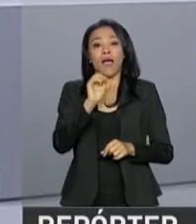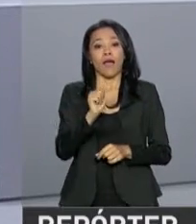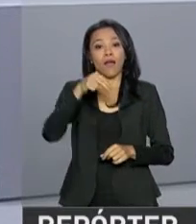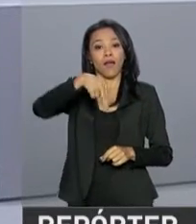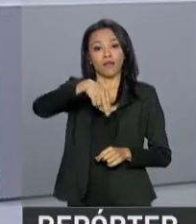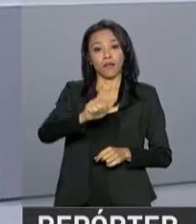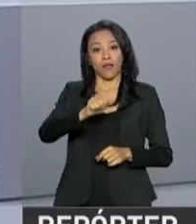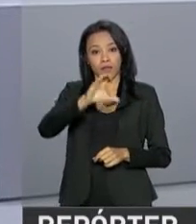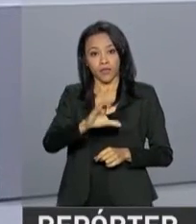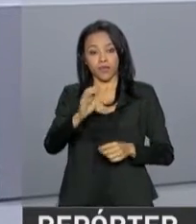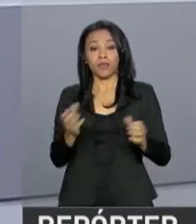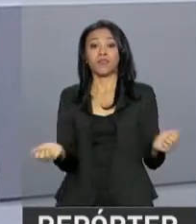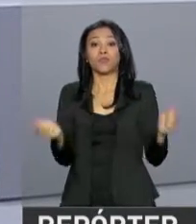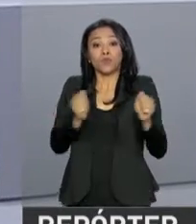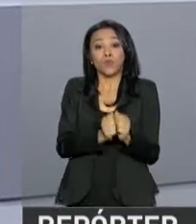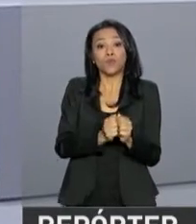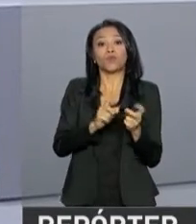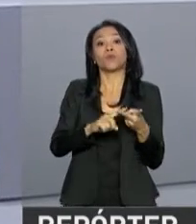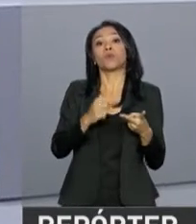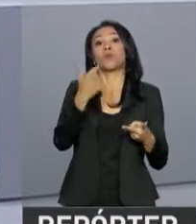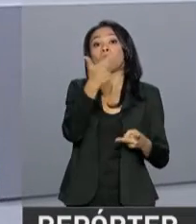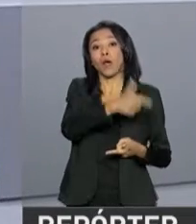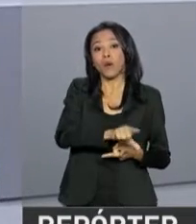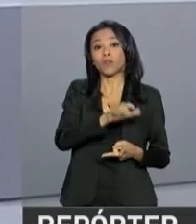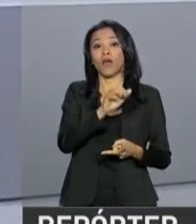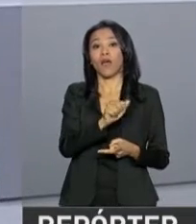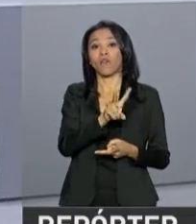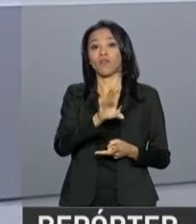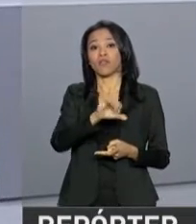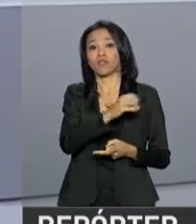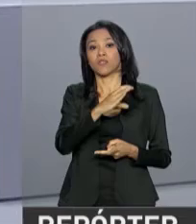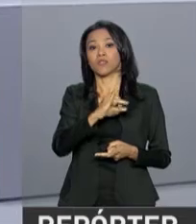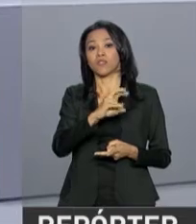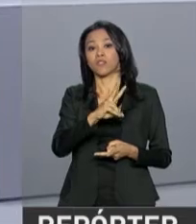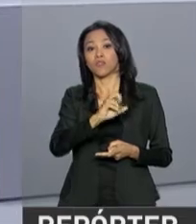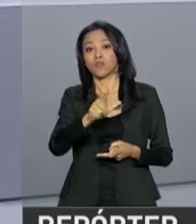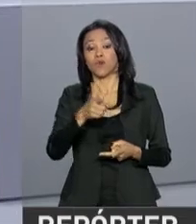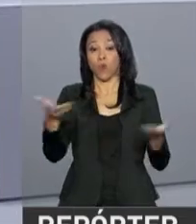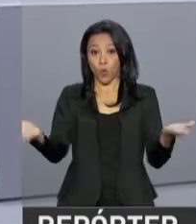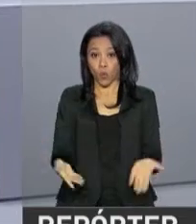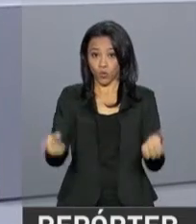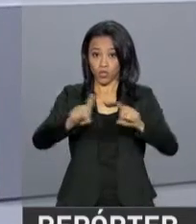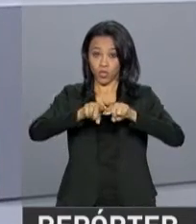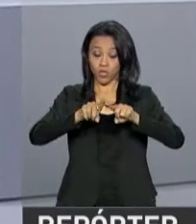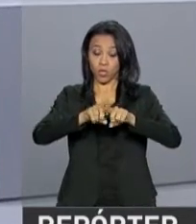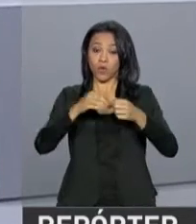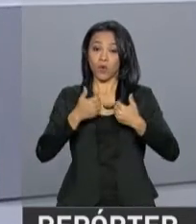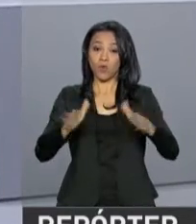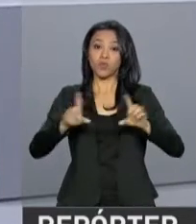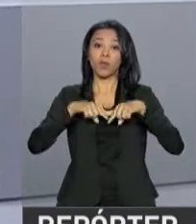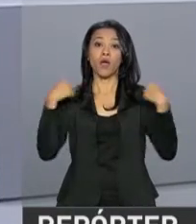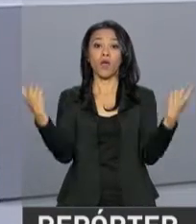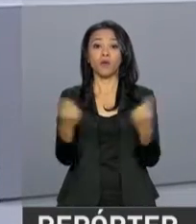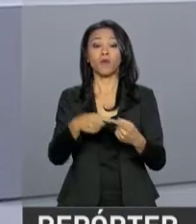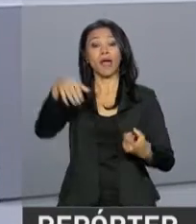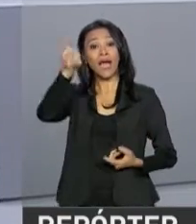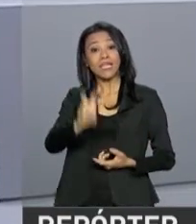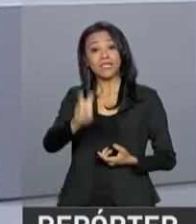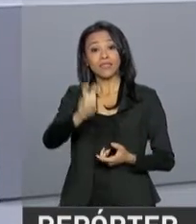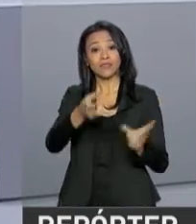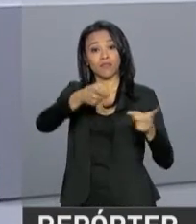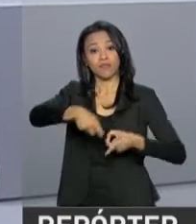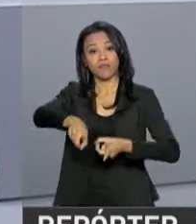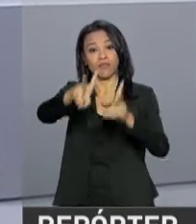ea secretaria nacional de aviação civil começaram hoje uma audiência pública sobre a quinta rodada de concessão de aeroportos